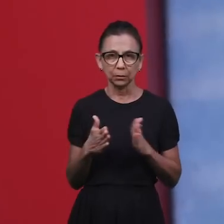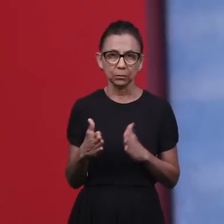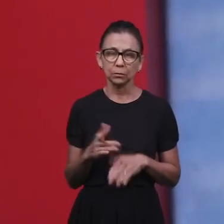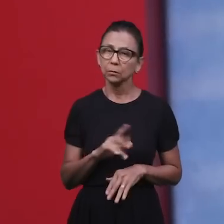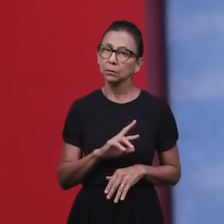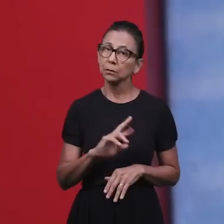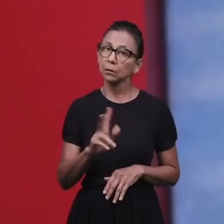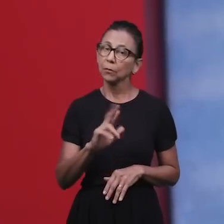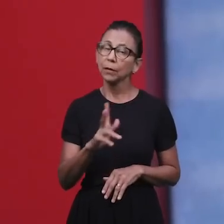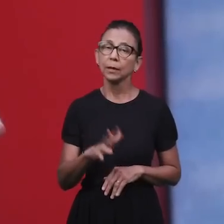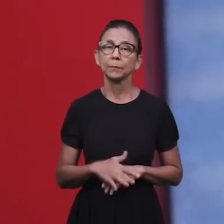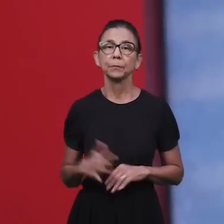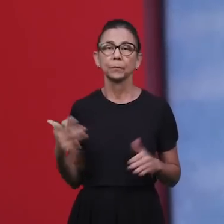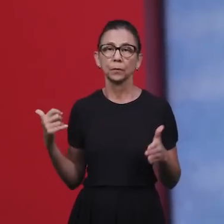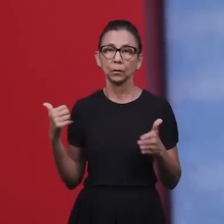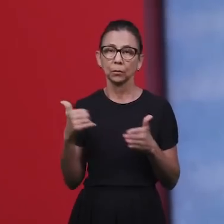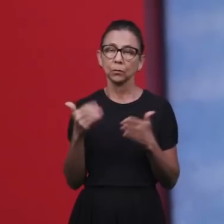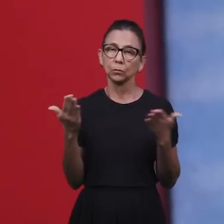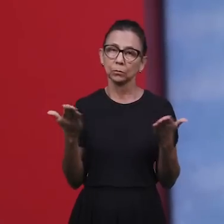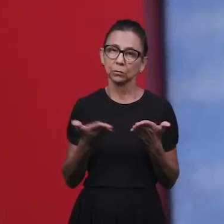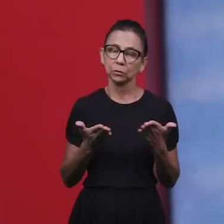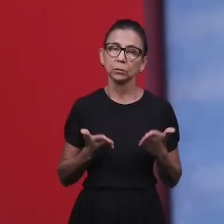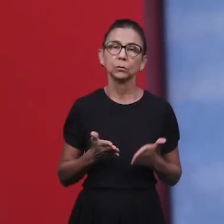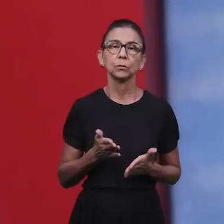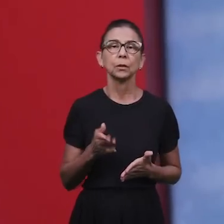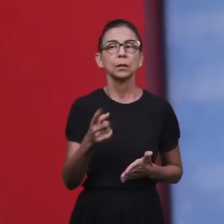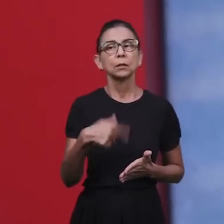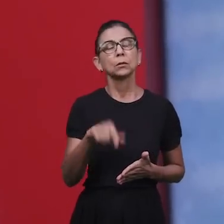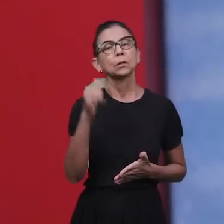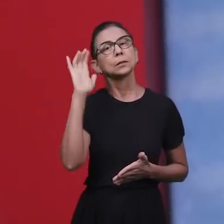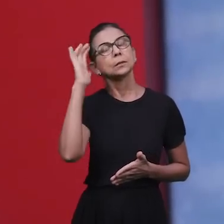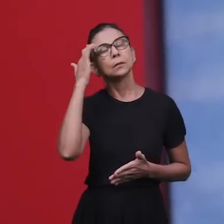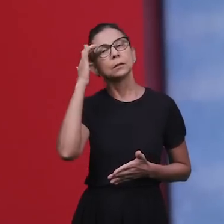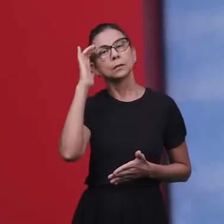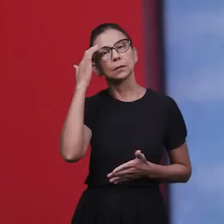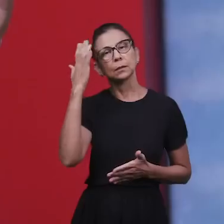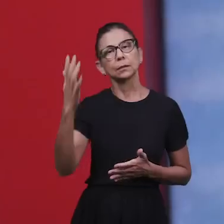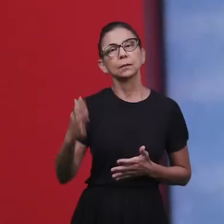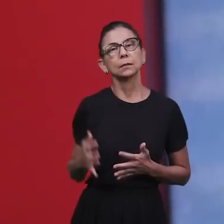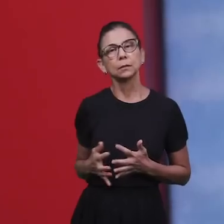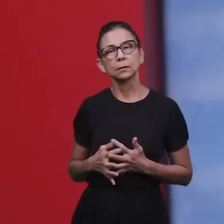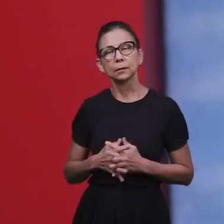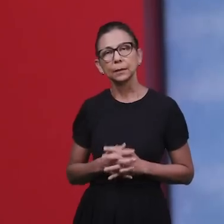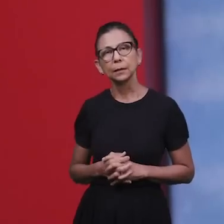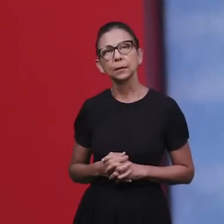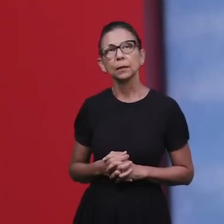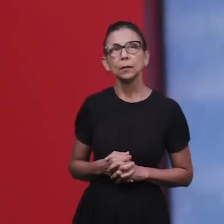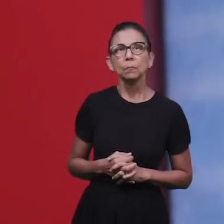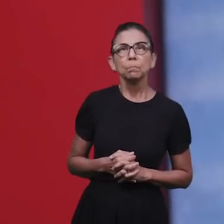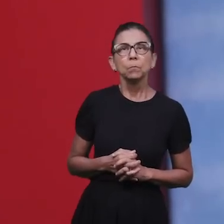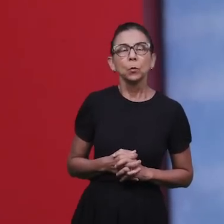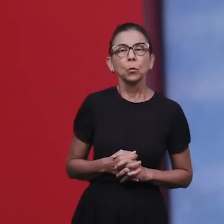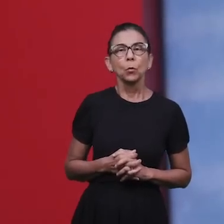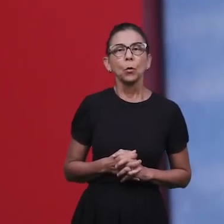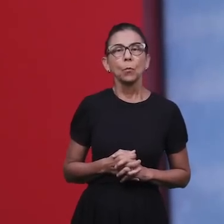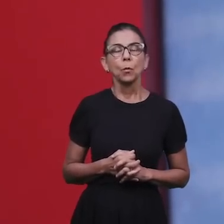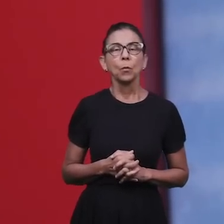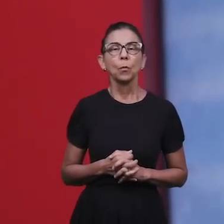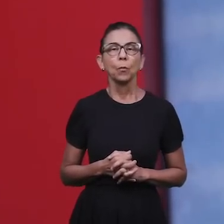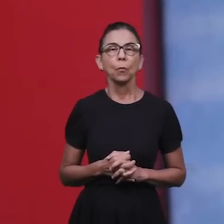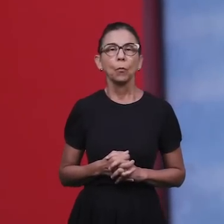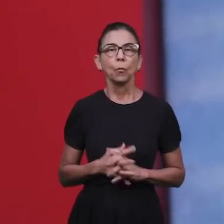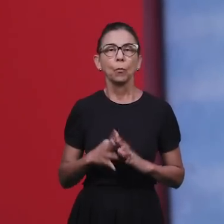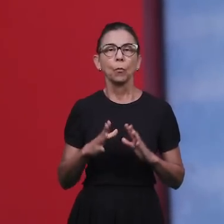vida. E para que a gente possa entender, para que a gente possa ver a amplitude desse tema, eu